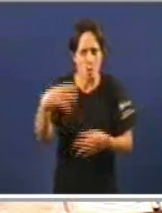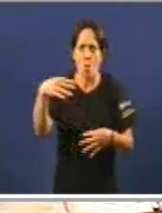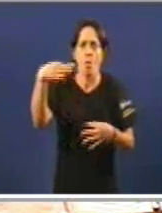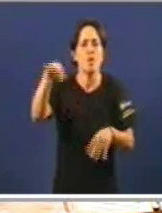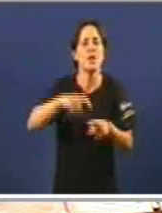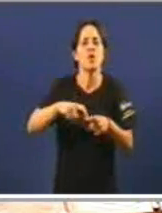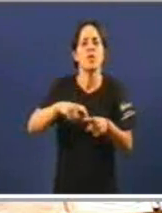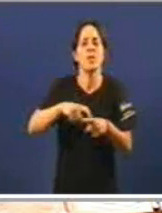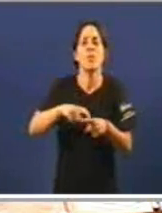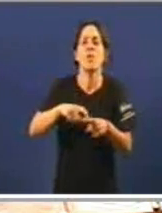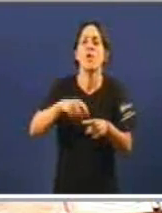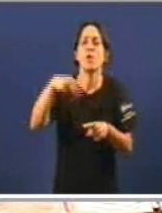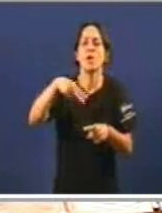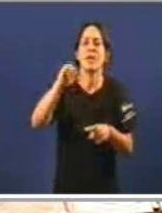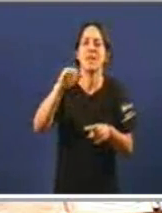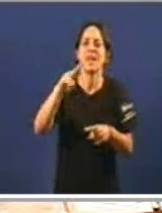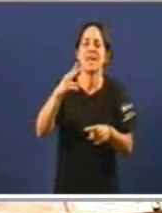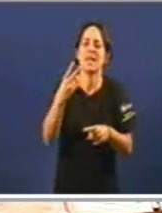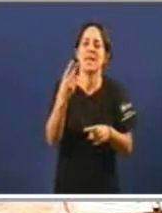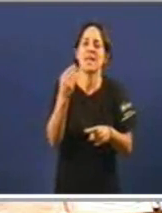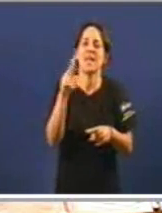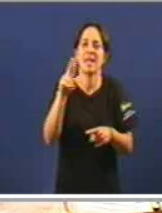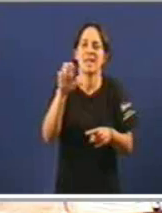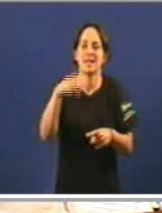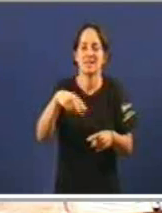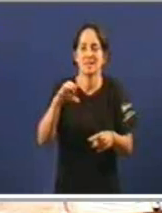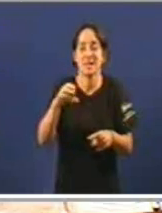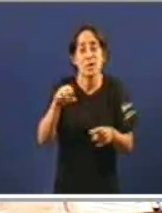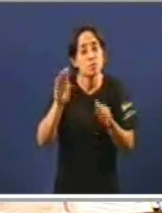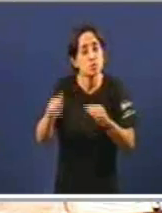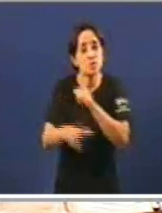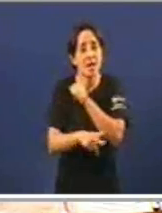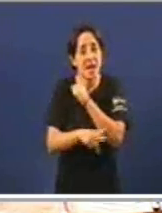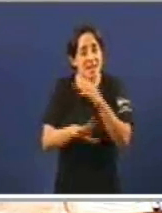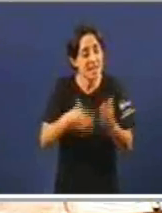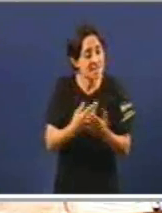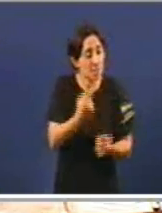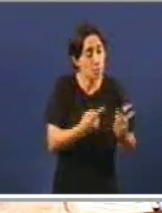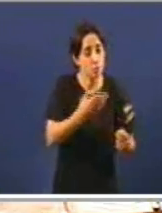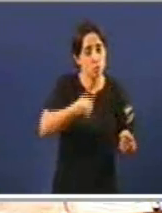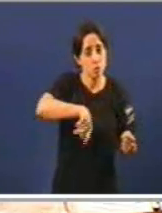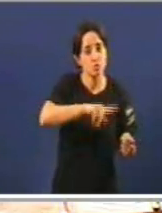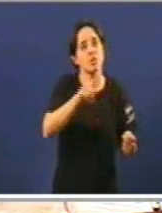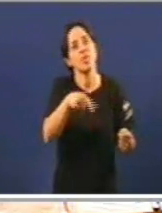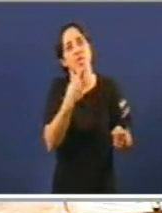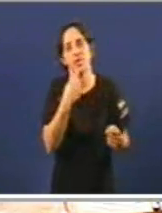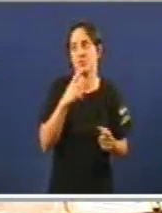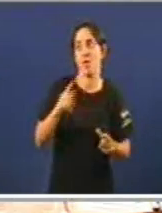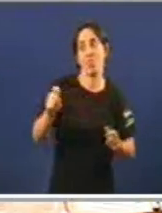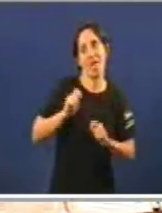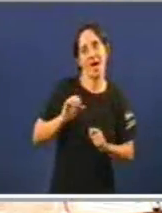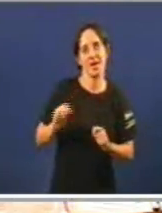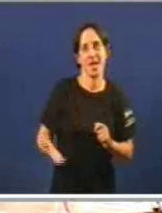e entonces agora os seus alcaldes, e posiblemente algún dos nosos se plantee, Concho, é que dá cartos. Non